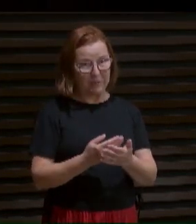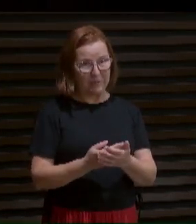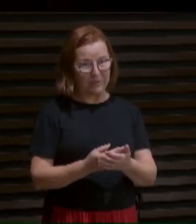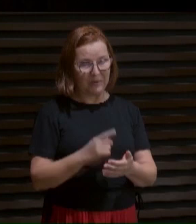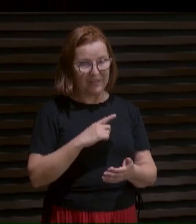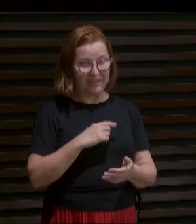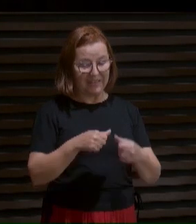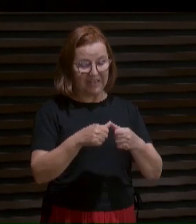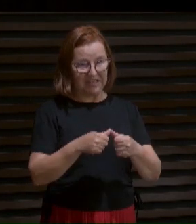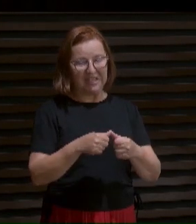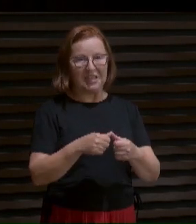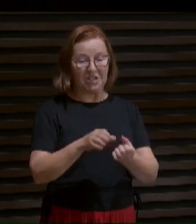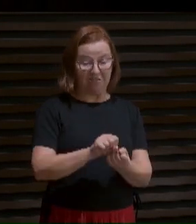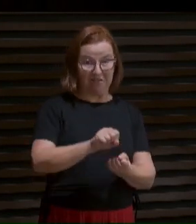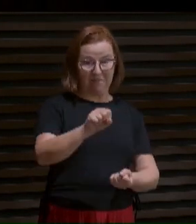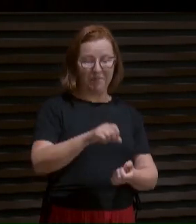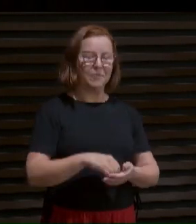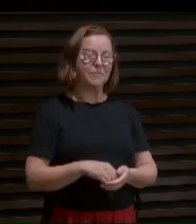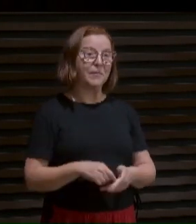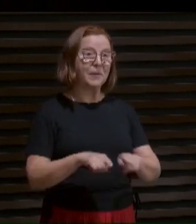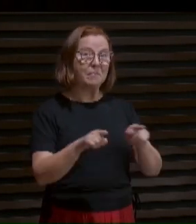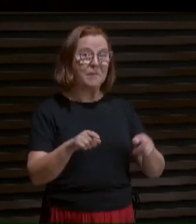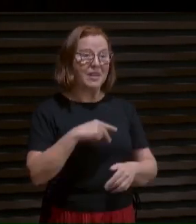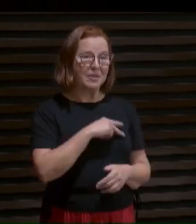Paulo também tinha seus motivos.